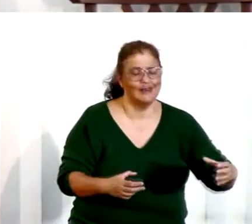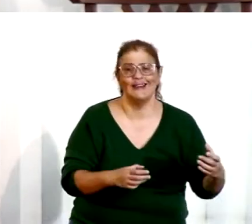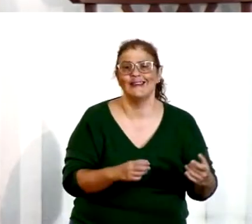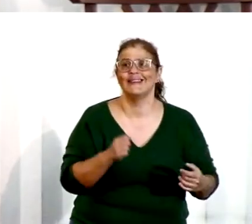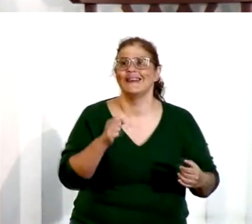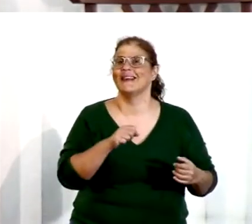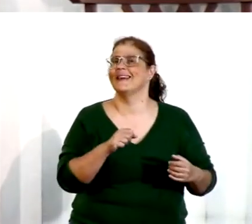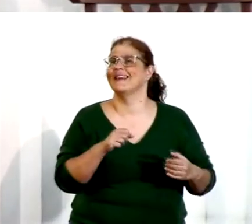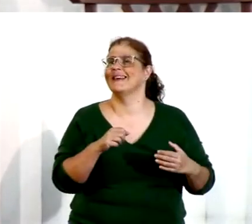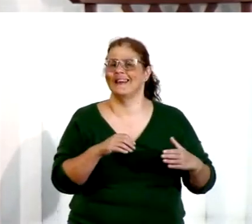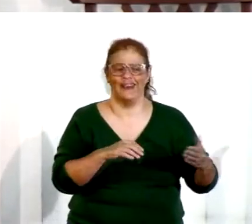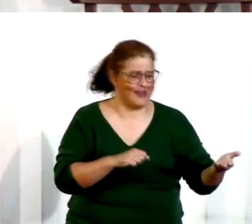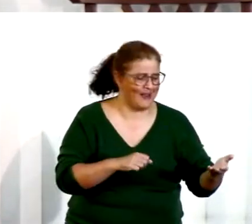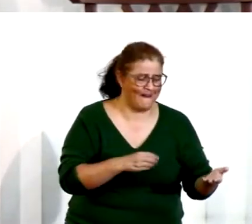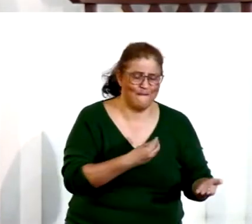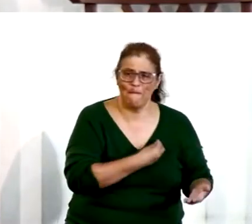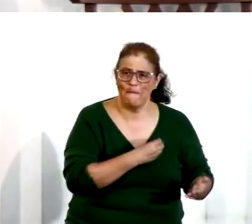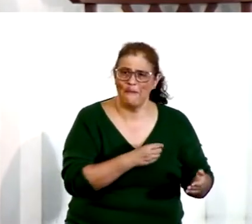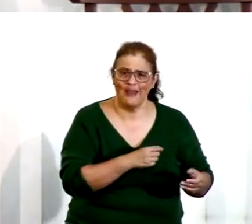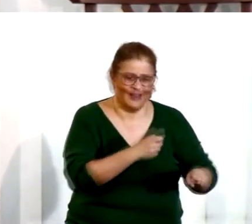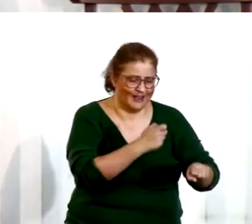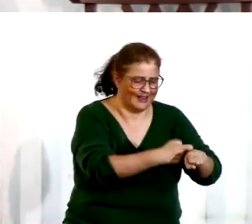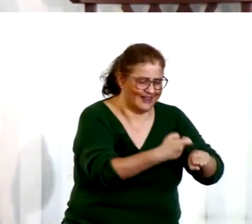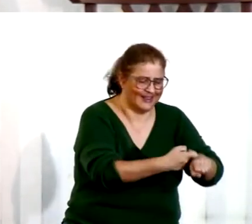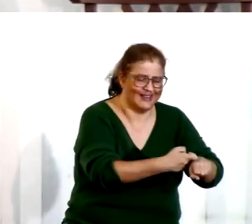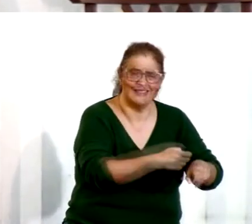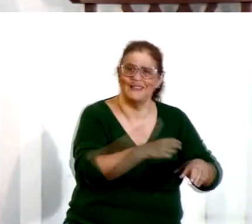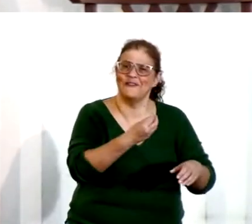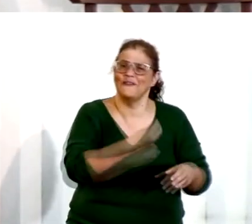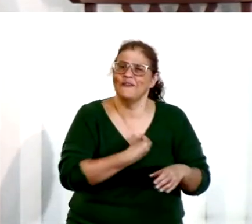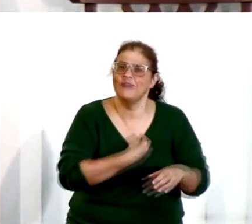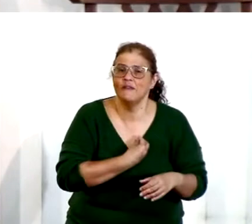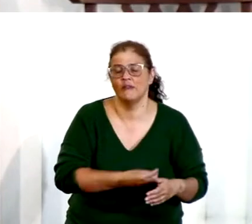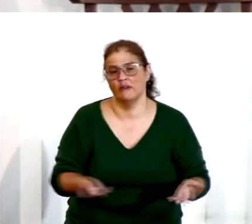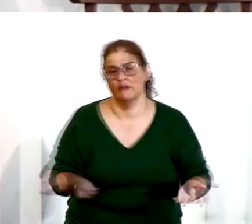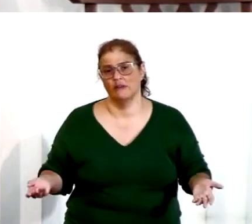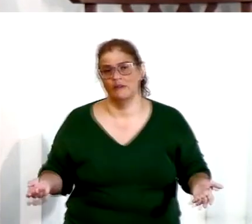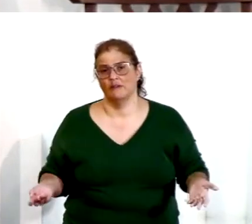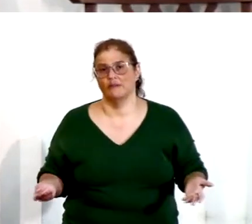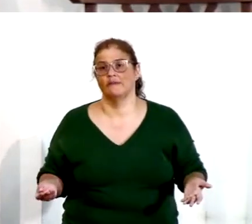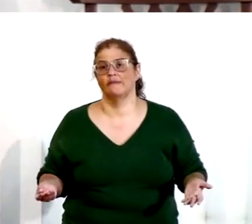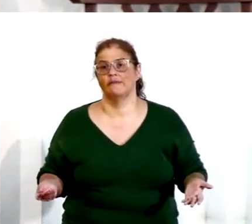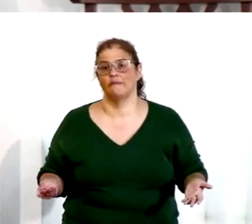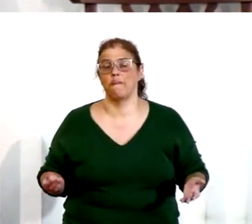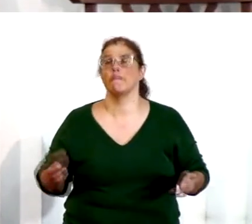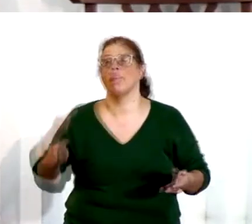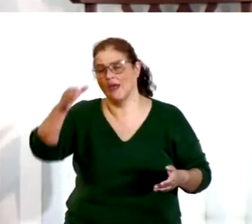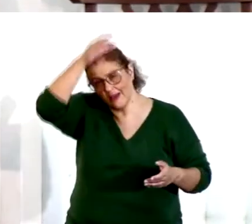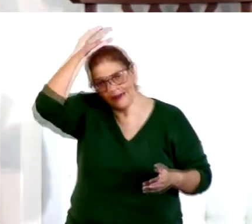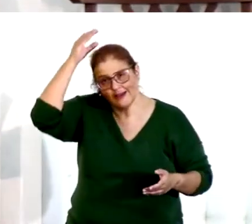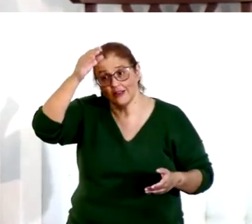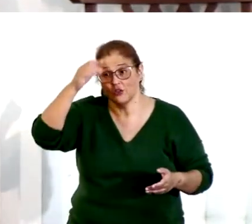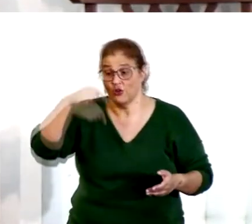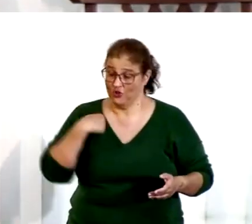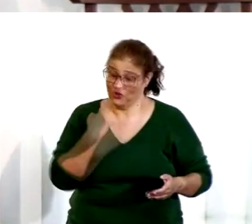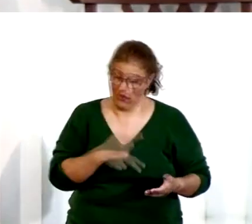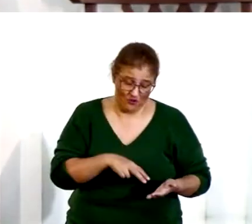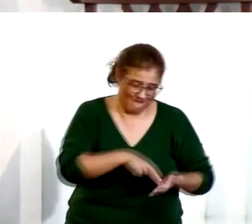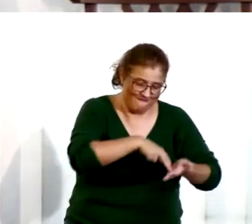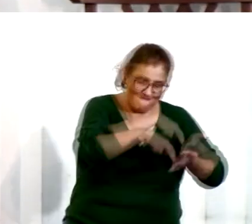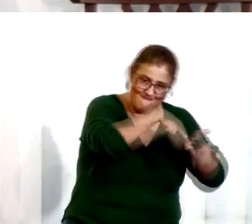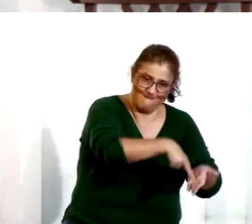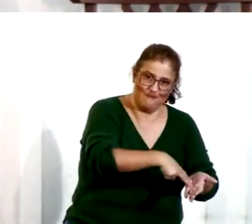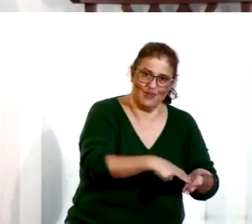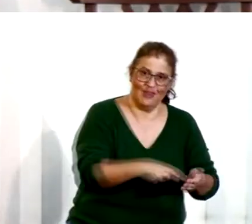nós? Quem é a pedra viva? É Cristo. Nós estamos fundamentados nele. Ele